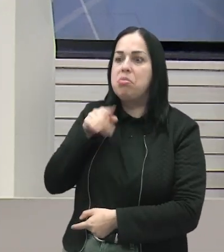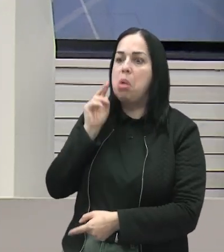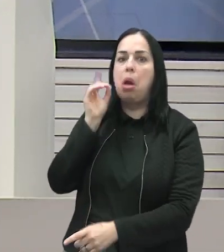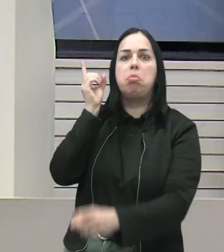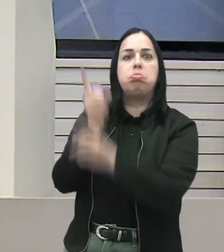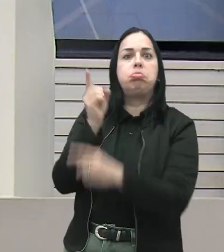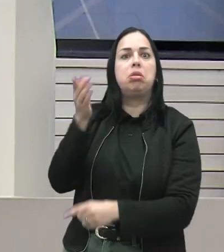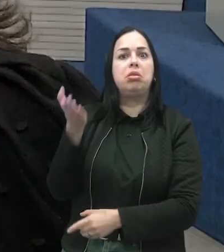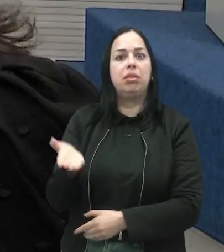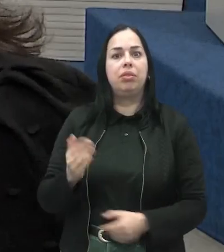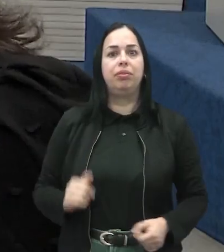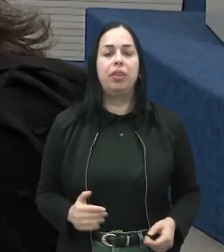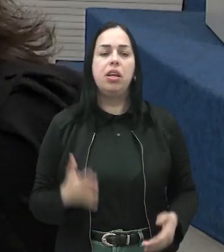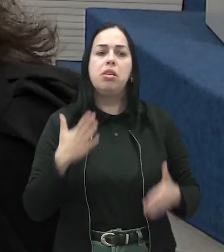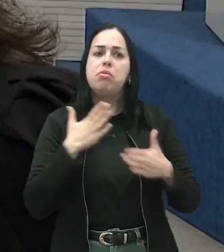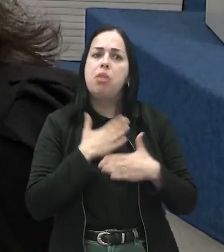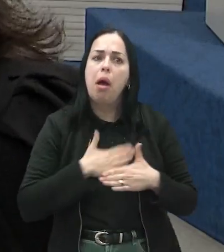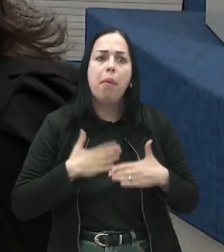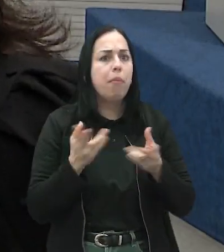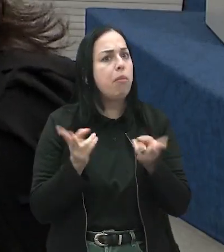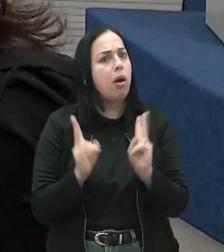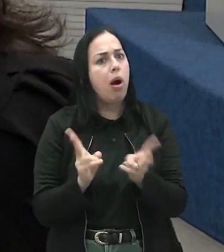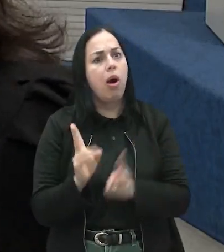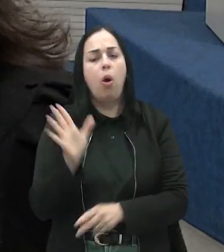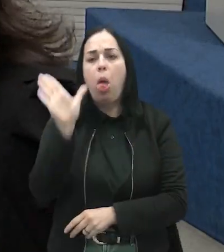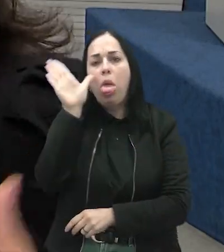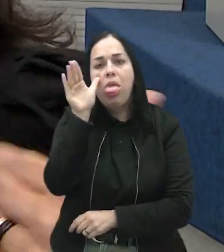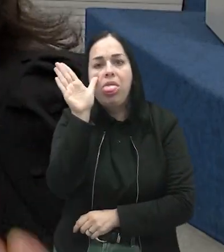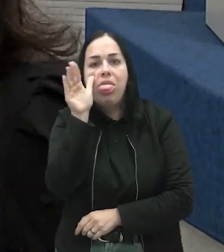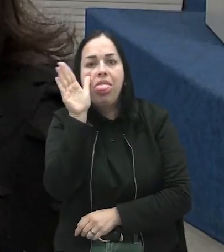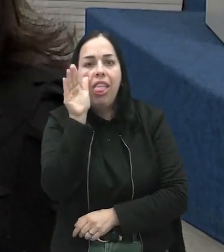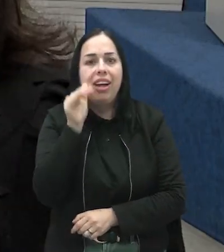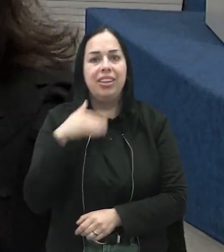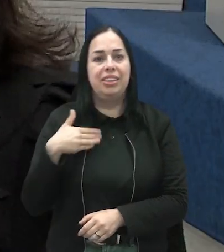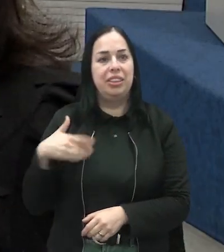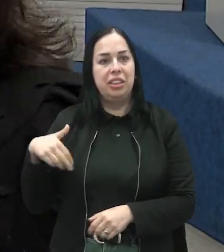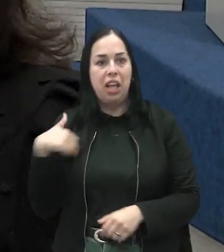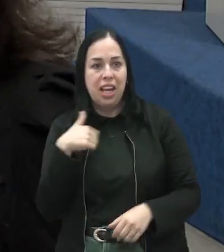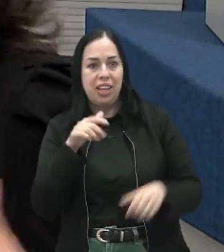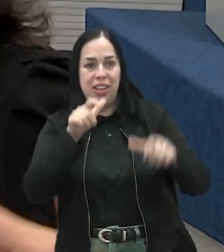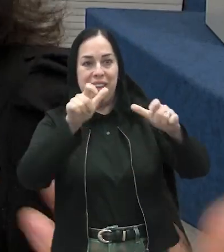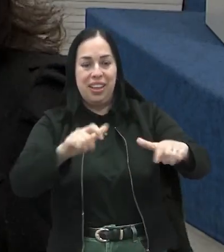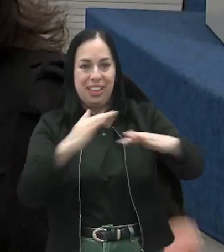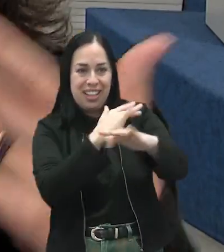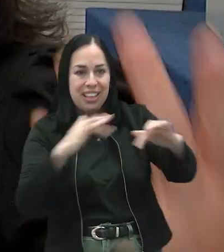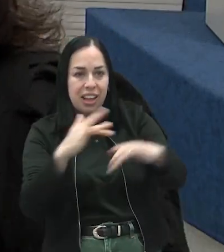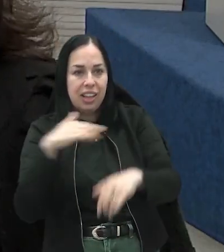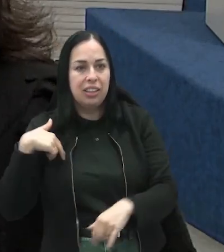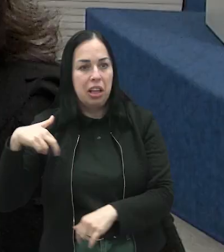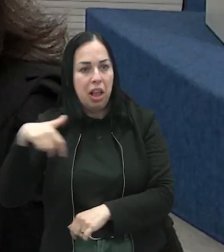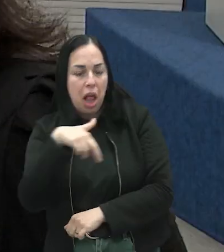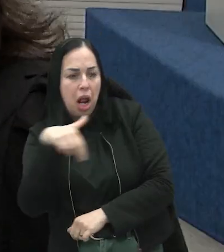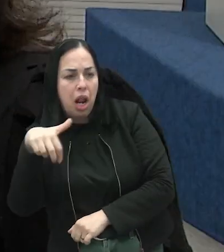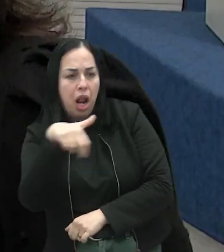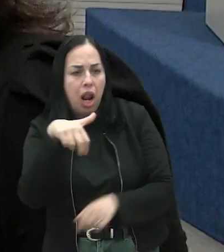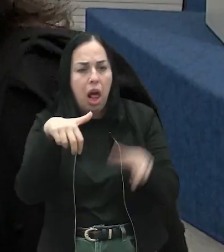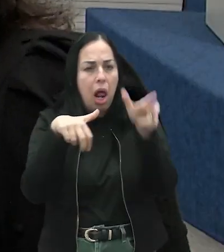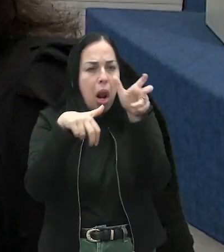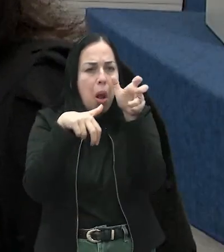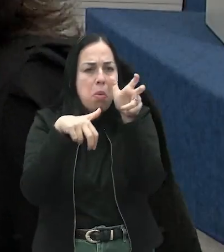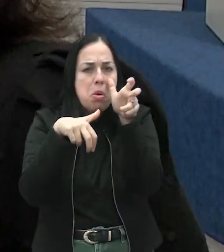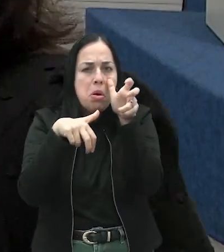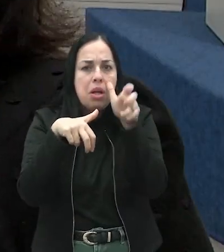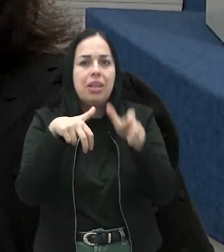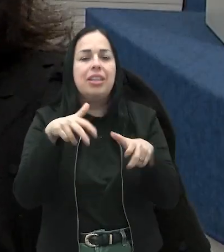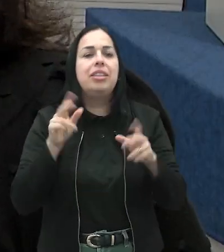trabalho do capoeirista. Eu sempre gostei, né? Eu sempre tive curiosidade. E eu passava ali no calçadão, muitas vezes estudava aqui na cidade, no centro da cidade,